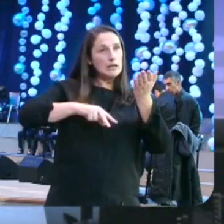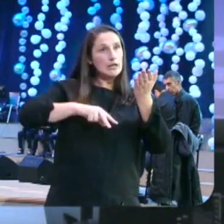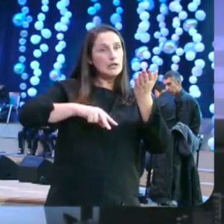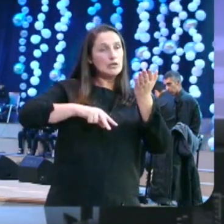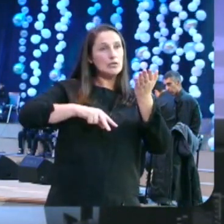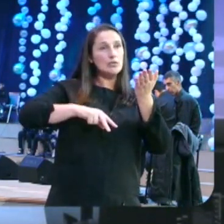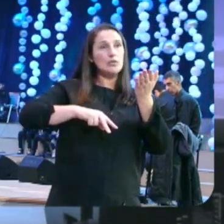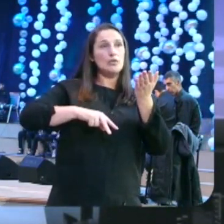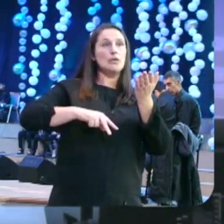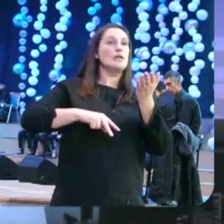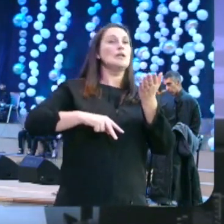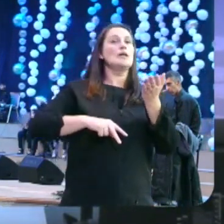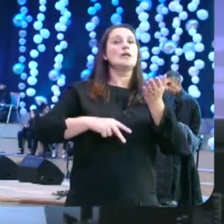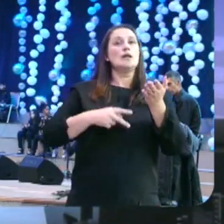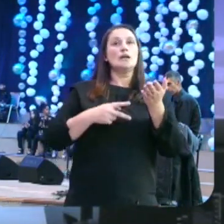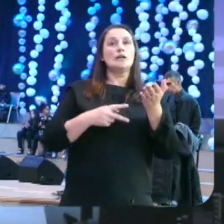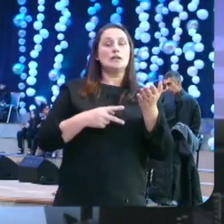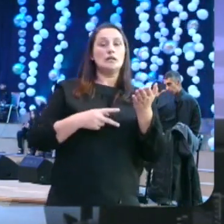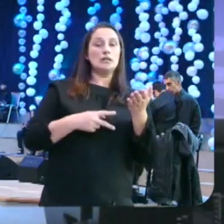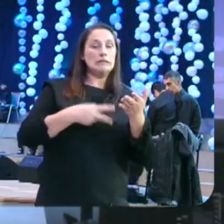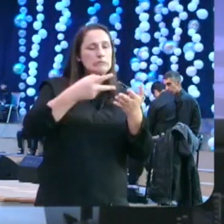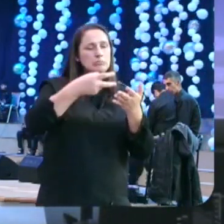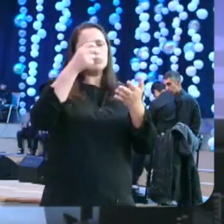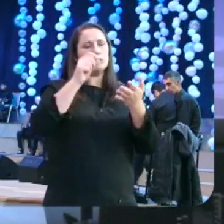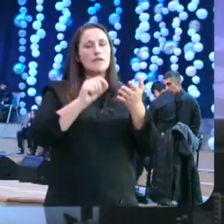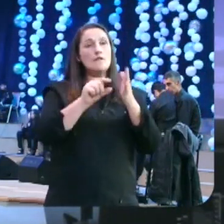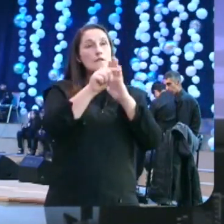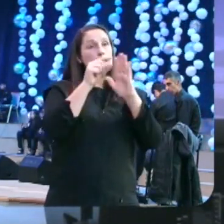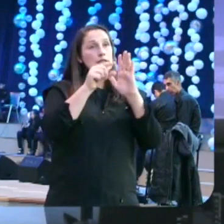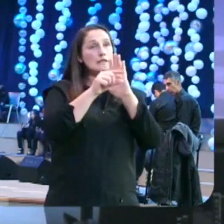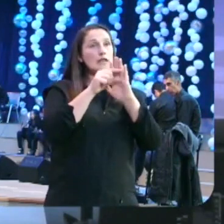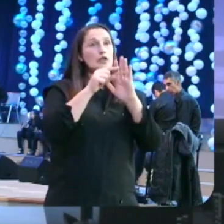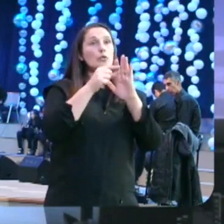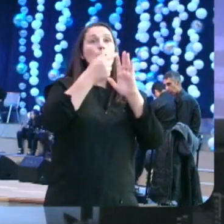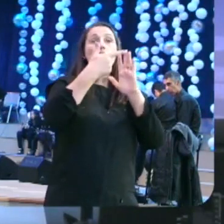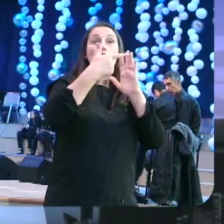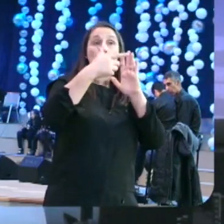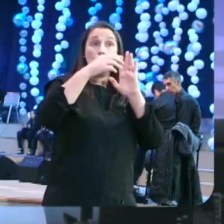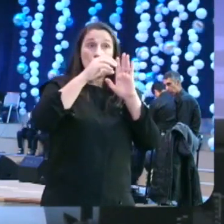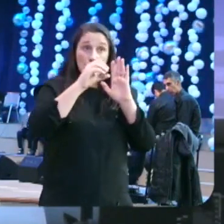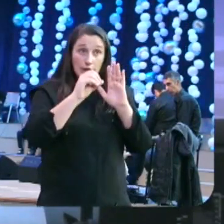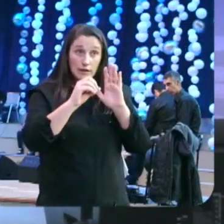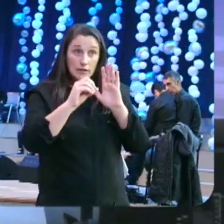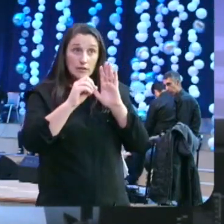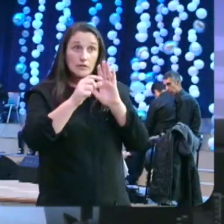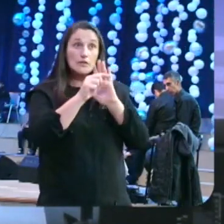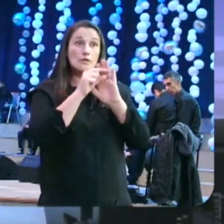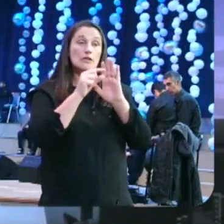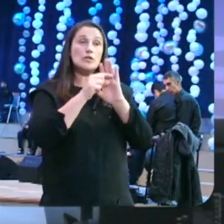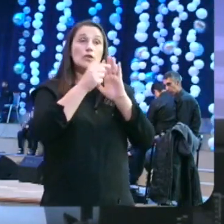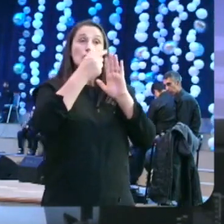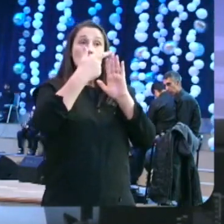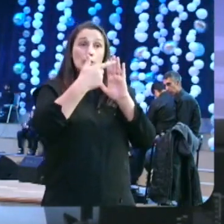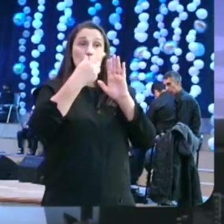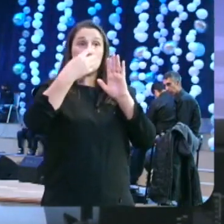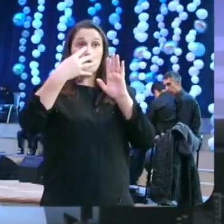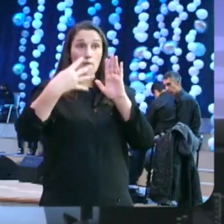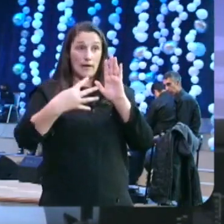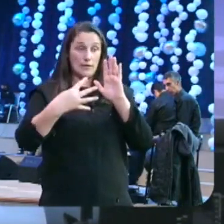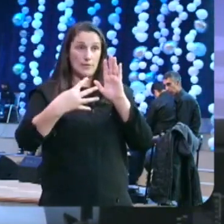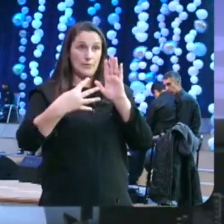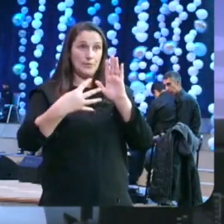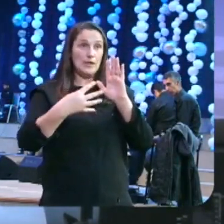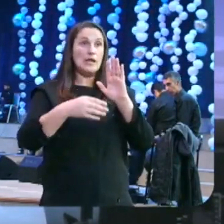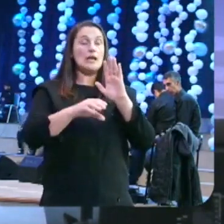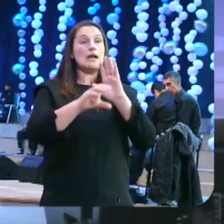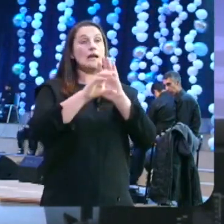primeiros aspectos que vão surgir nos versículos 20 a 24 da parábola, que diz assim, em Lucas